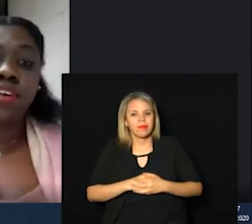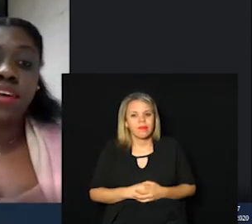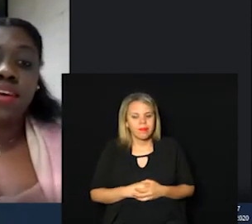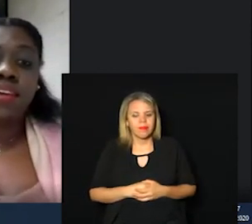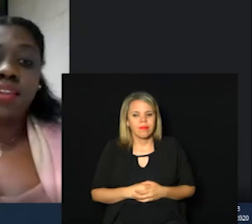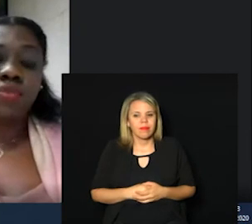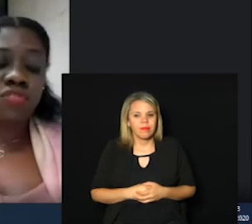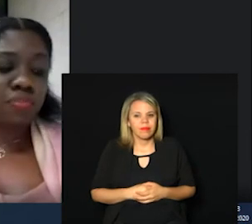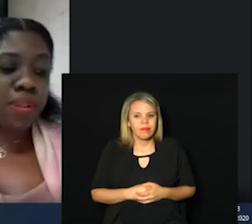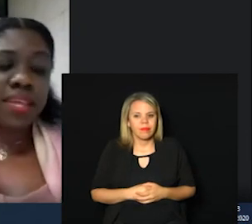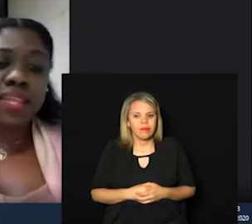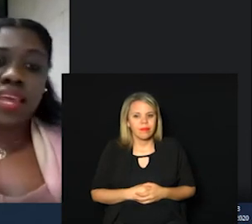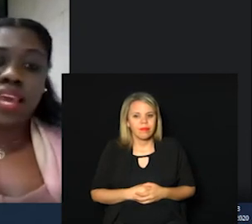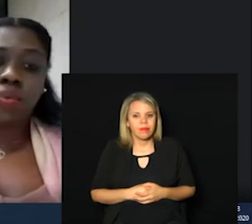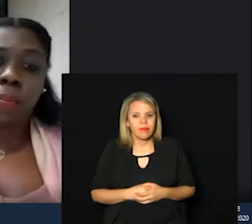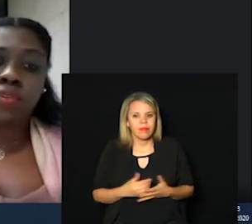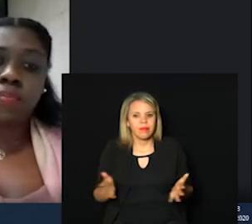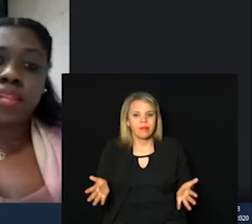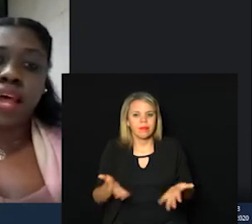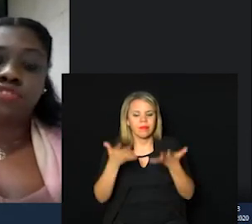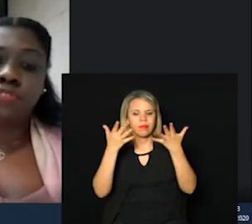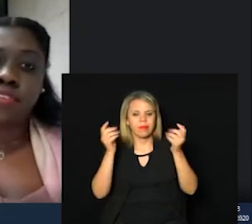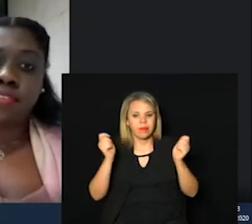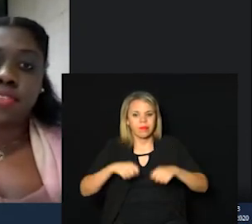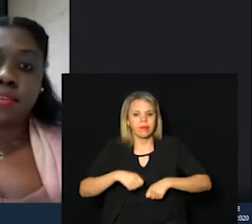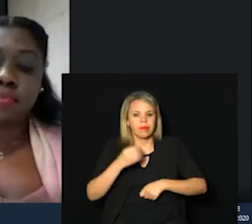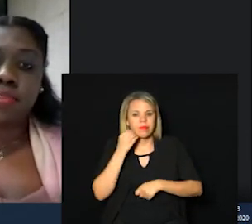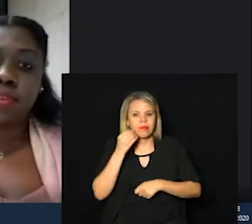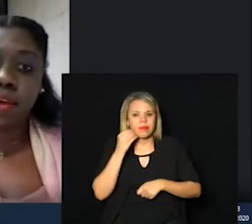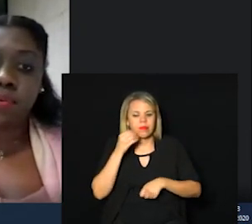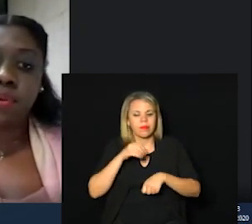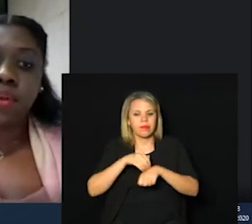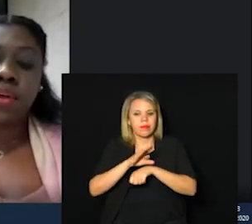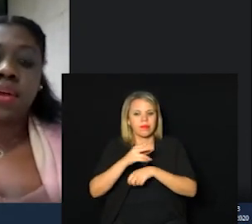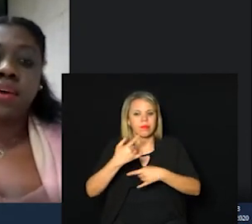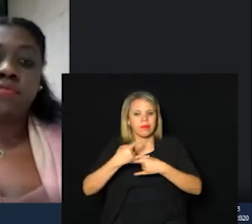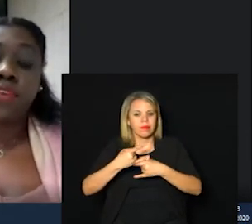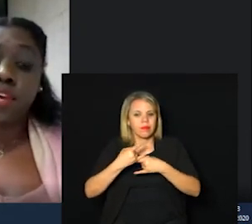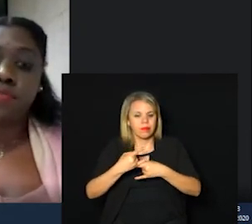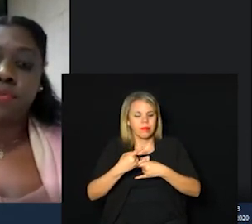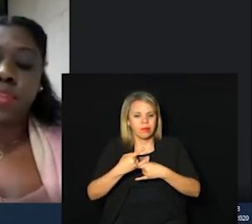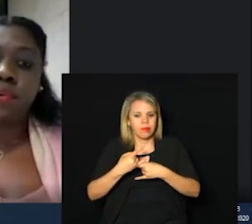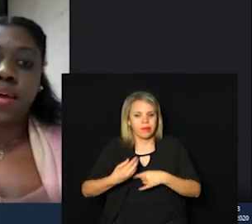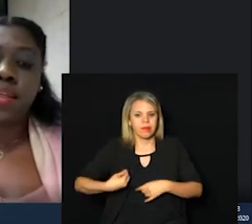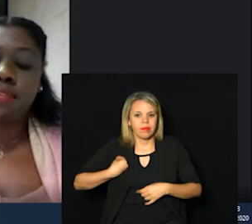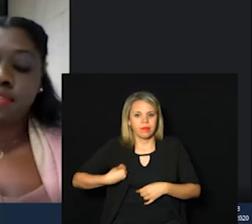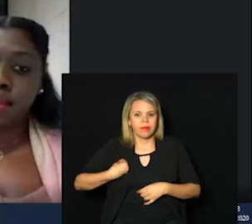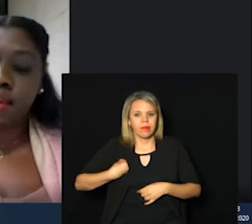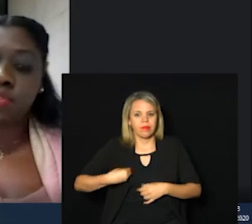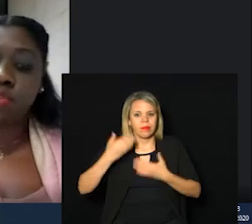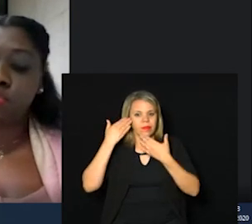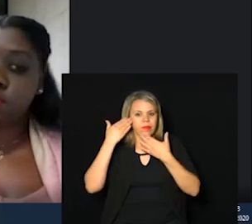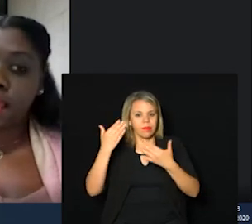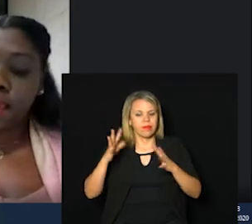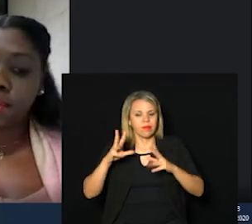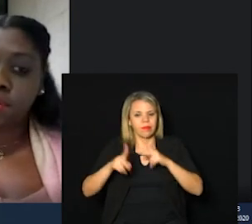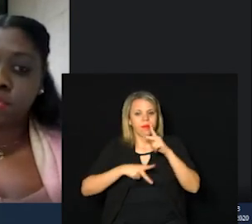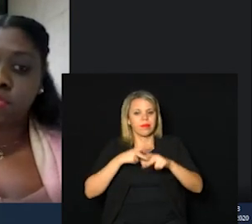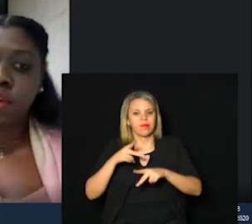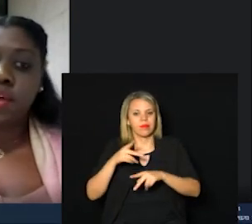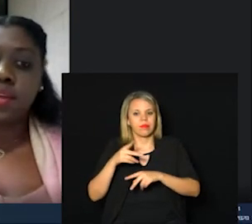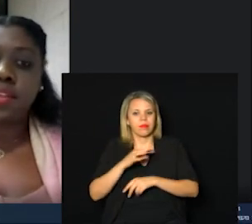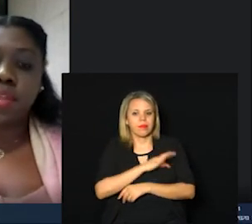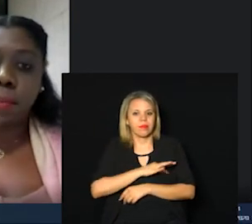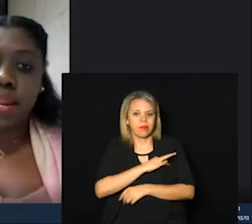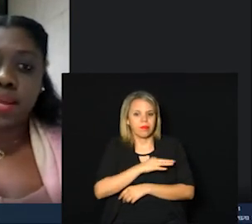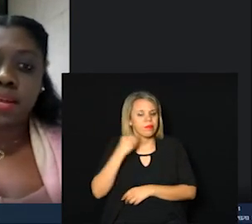nos brinda aí com a possibilidade de fazer essa transmissão ao vivo. Então, agradecer a todos os técnicos